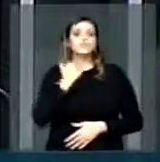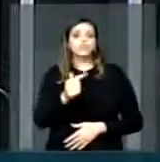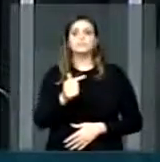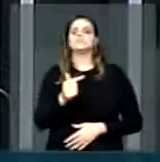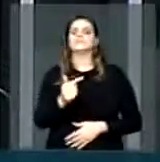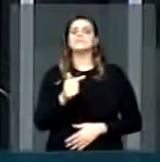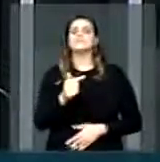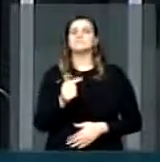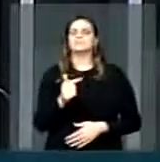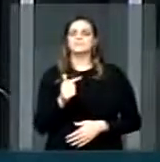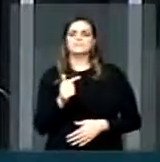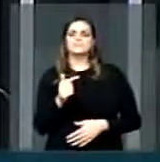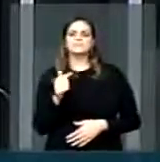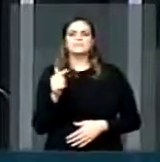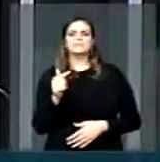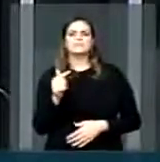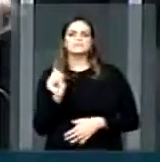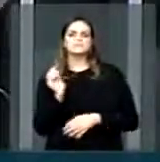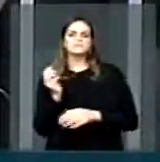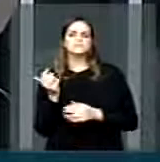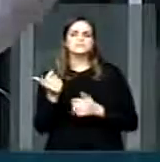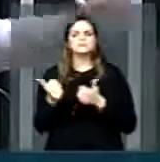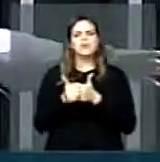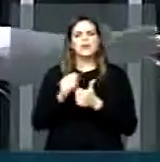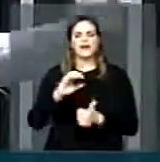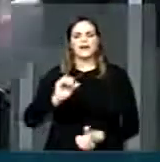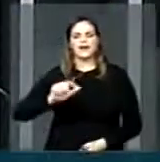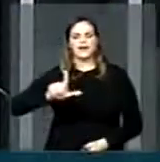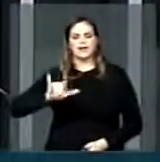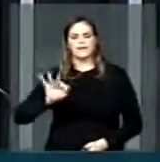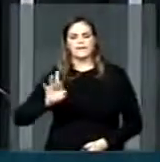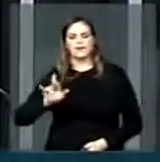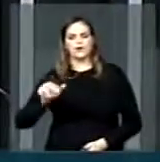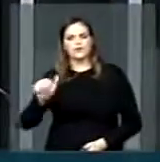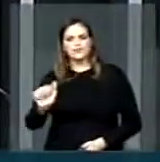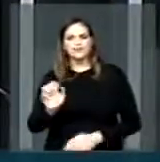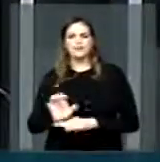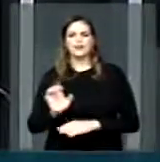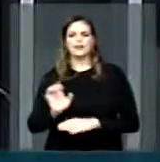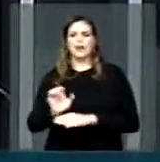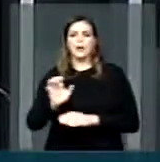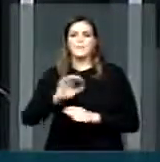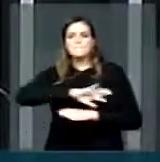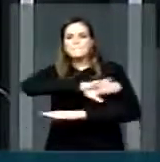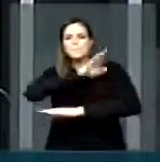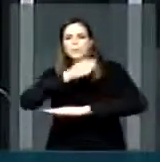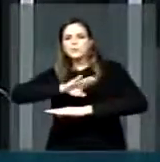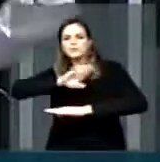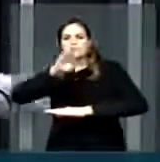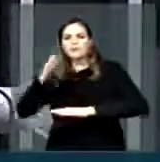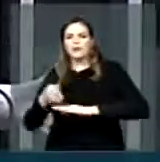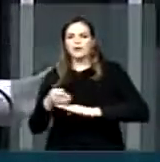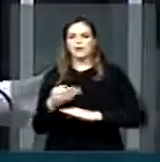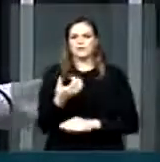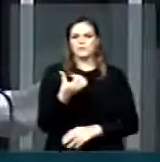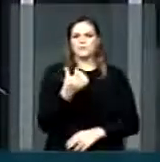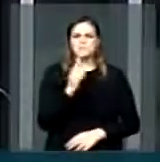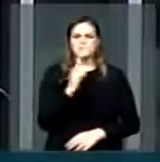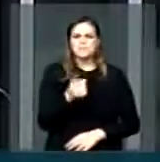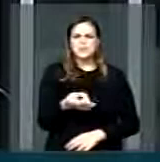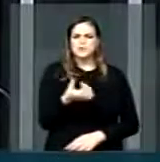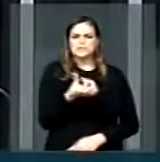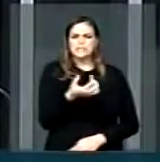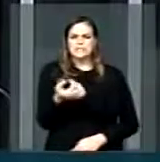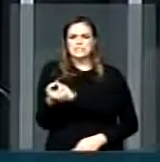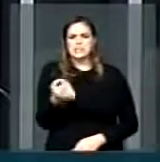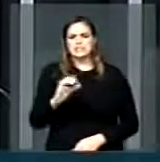fazer toda aquela região da Califórnia, pelas montanhas, uma moto grande, 1.700 cilindradas, Harley Davidson, e